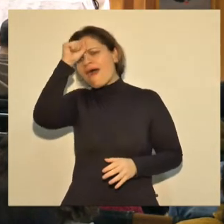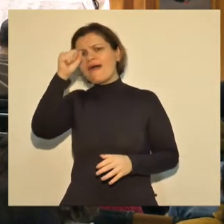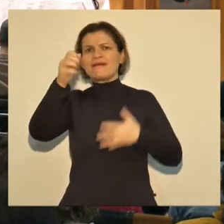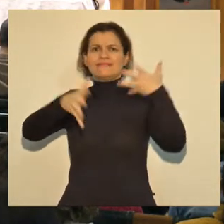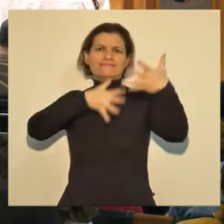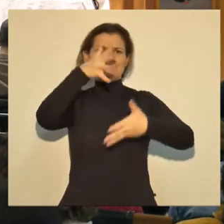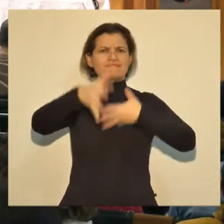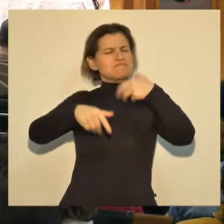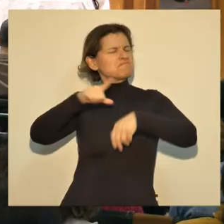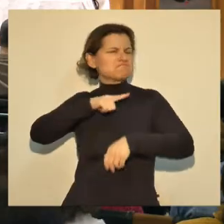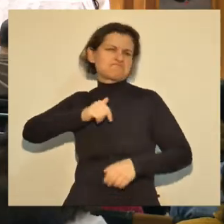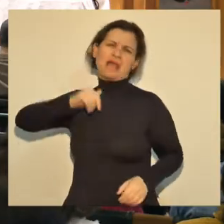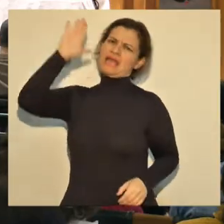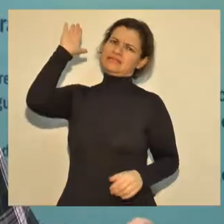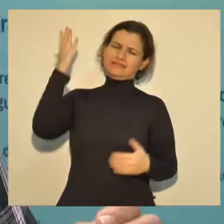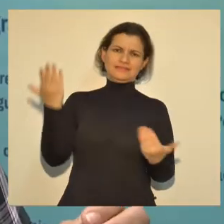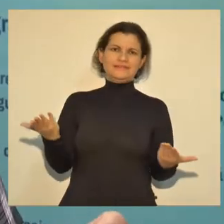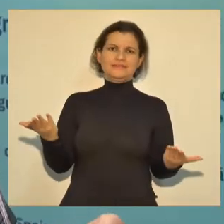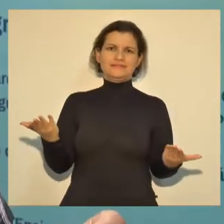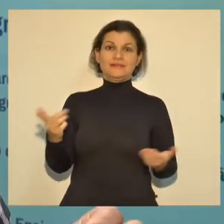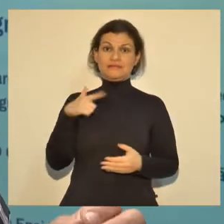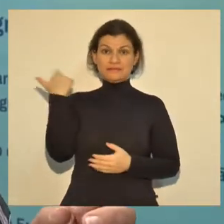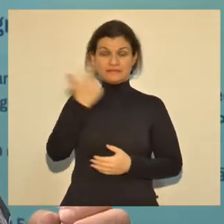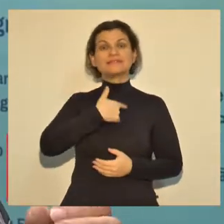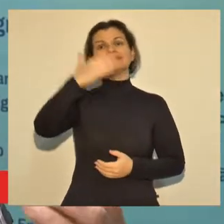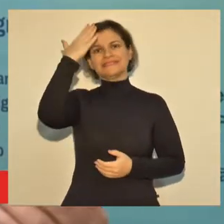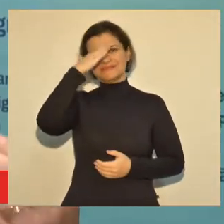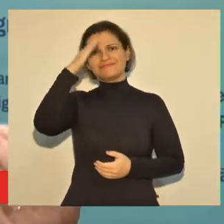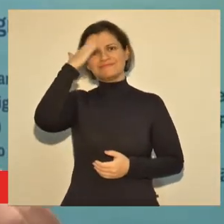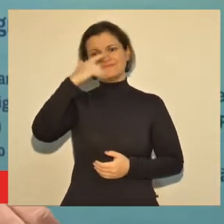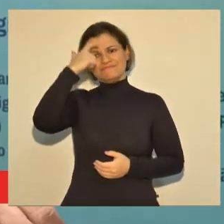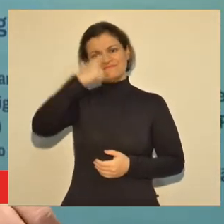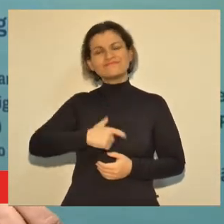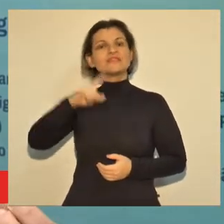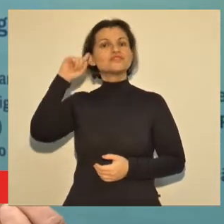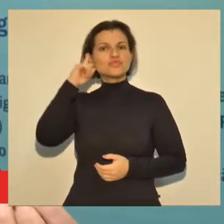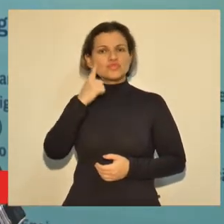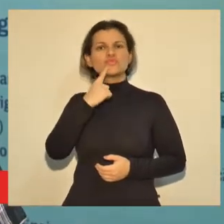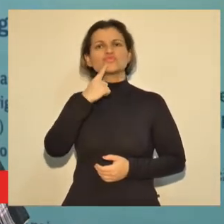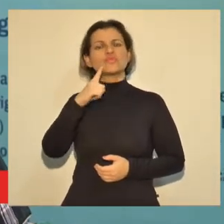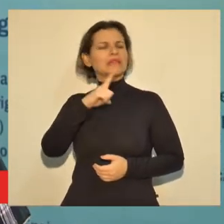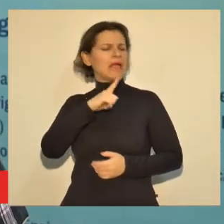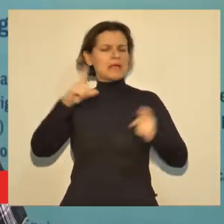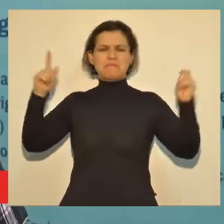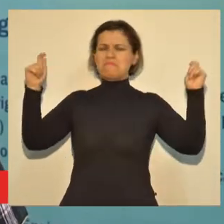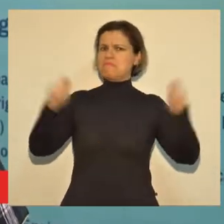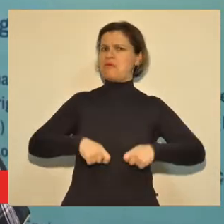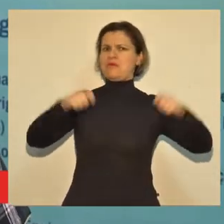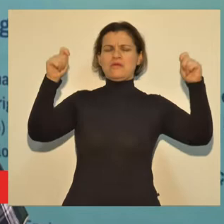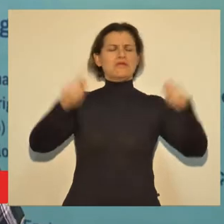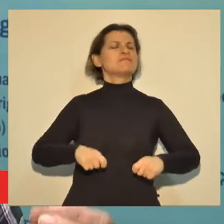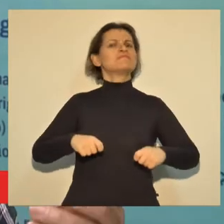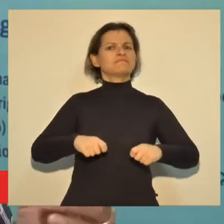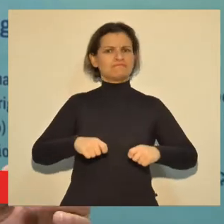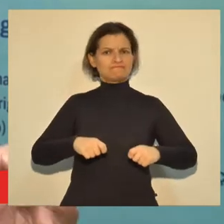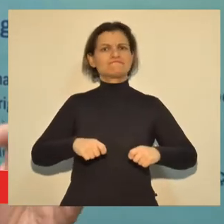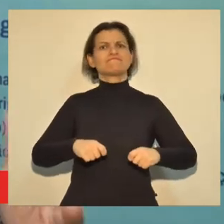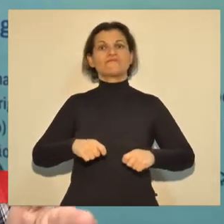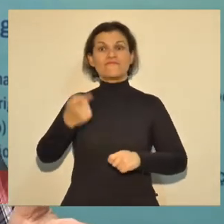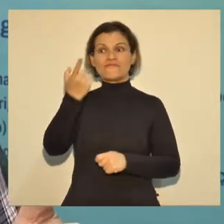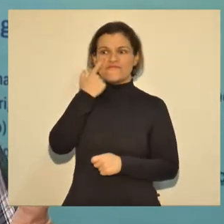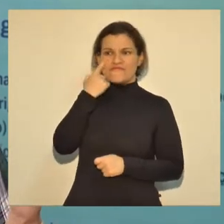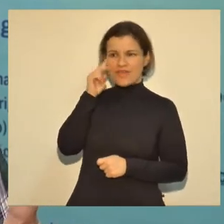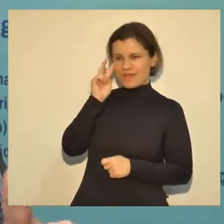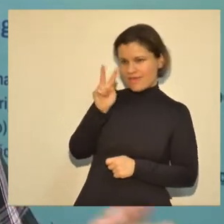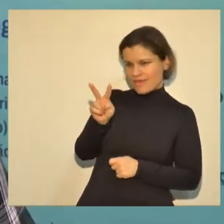aprendizagem da língua brasileira de sinais. Entender que a pessoa surda é uma pessoa com potencial. Então, é